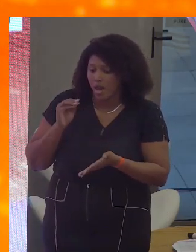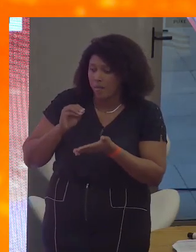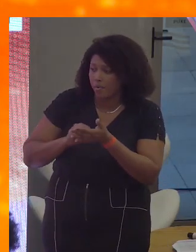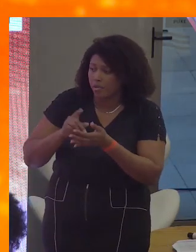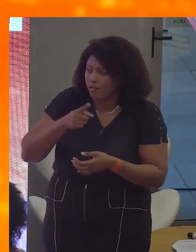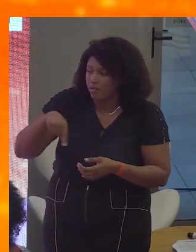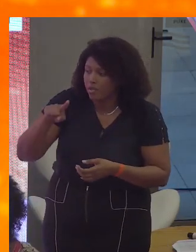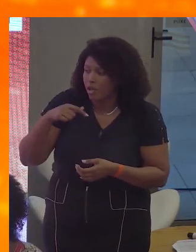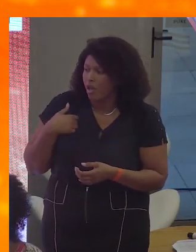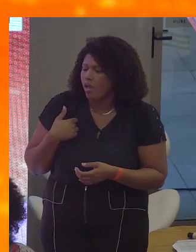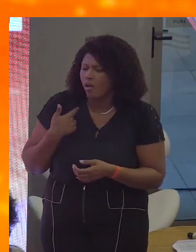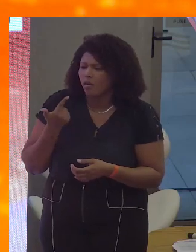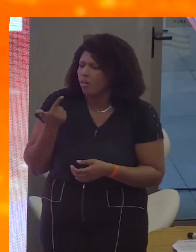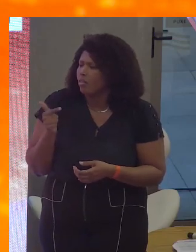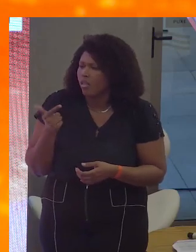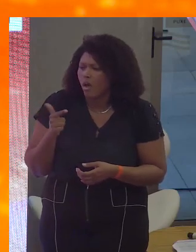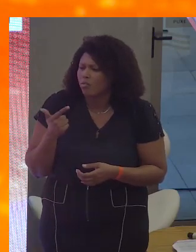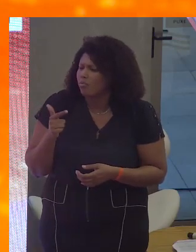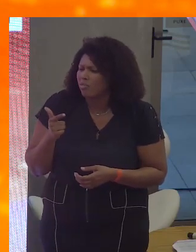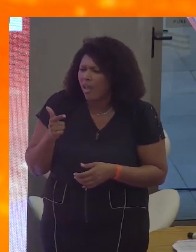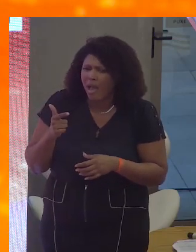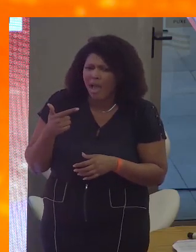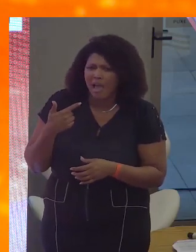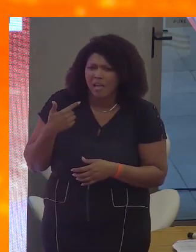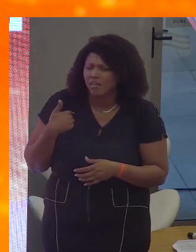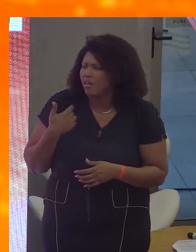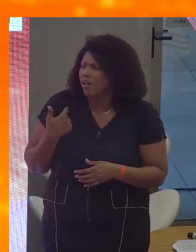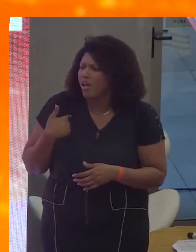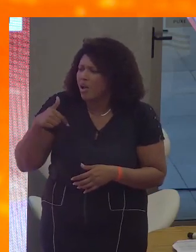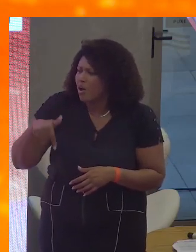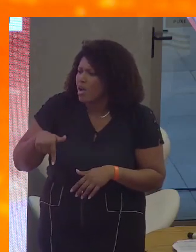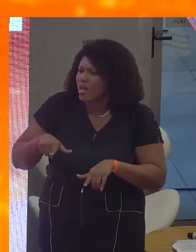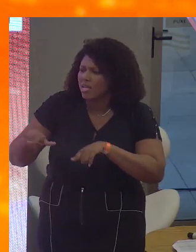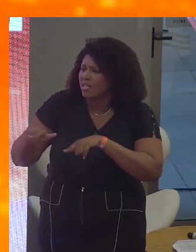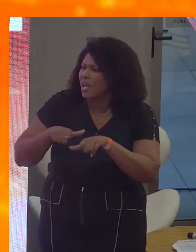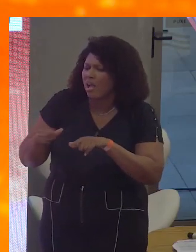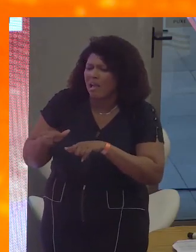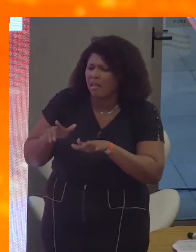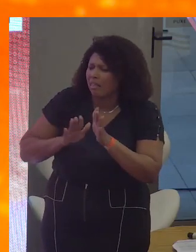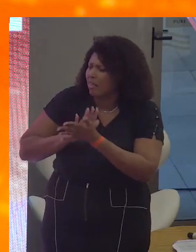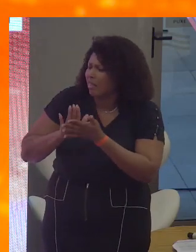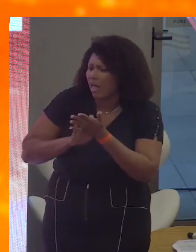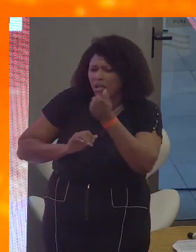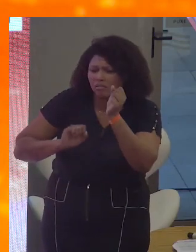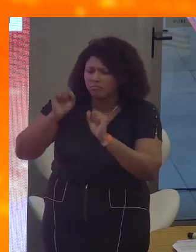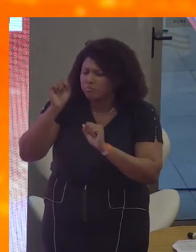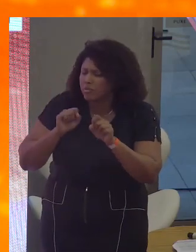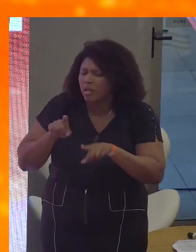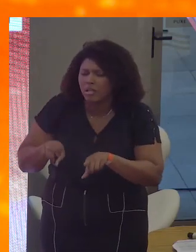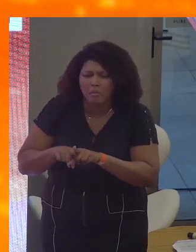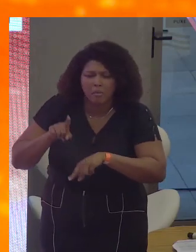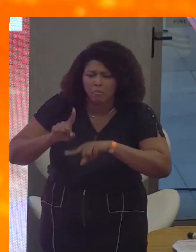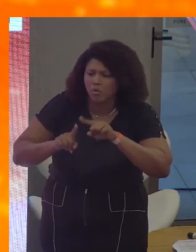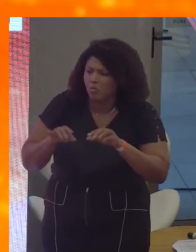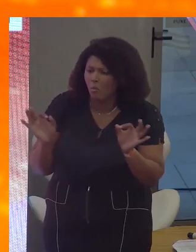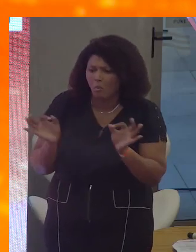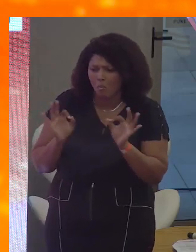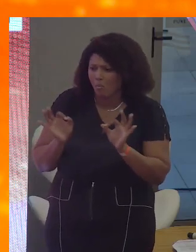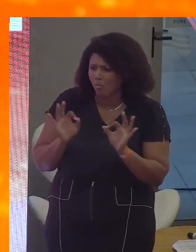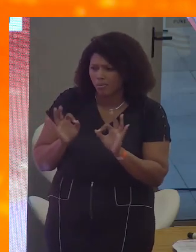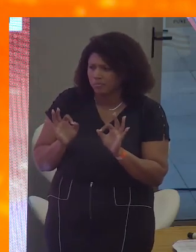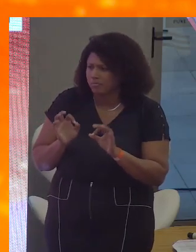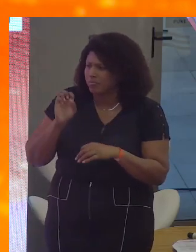o menor conflito de interesse com nenhum. Eu não estou aqui a serviço de nenhuma indústria, de nenhum produto. Se caso venha a citar